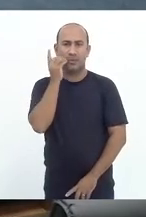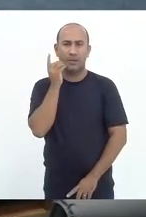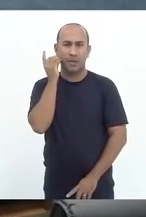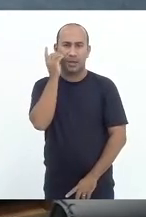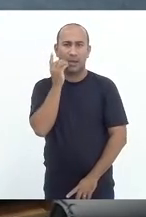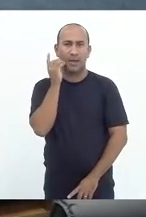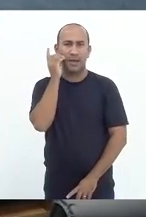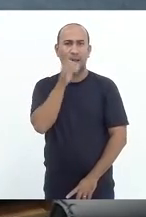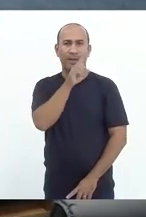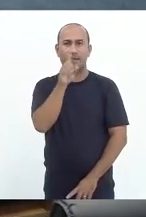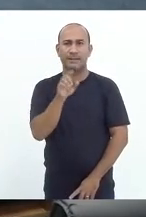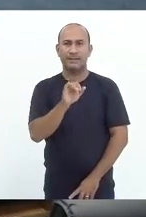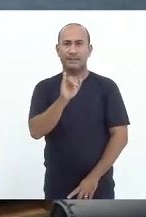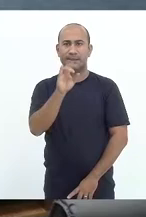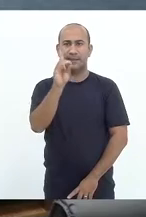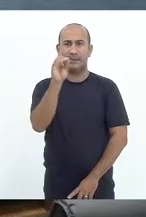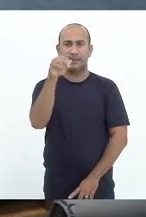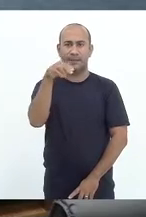Deputada Zeidan.